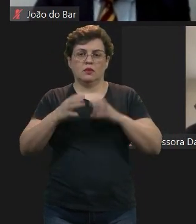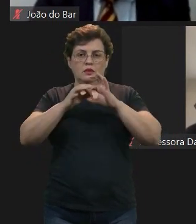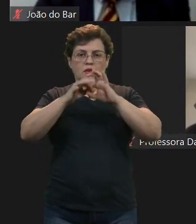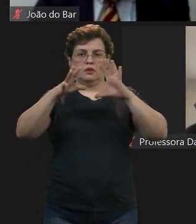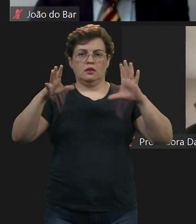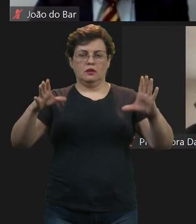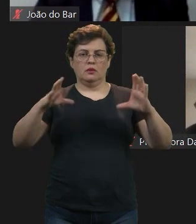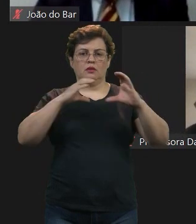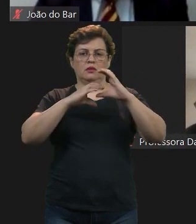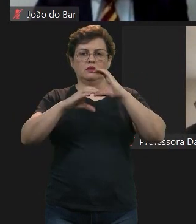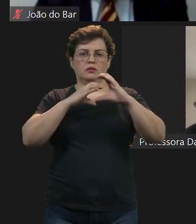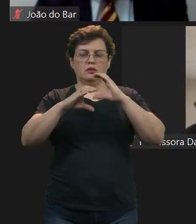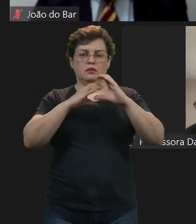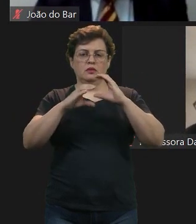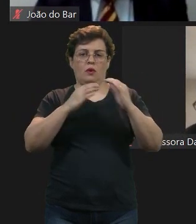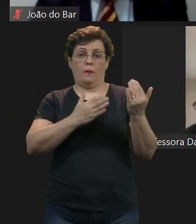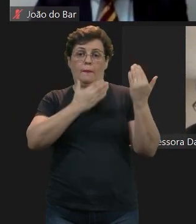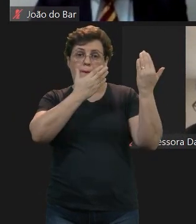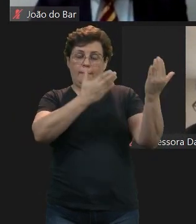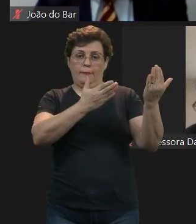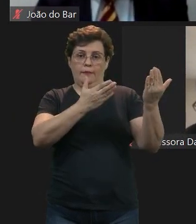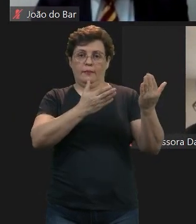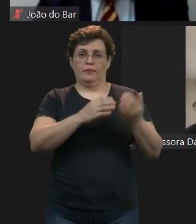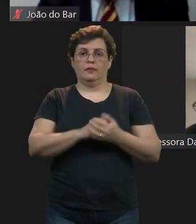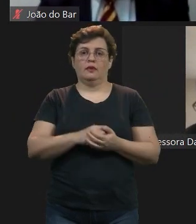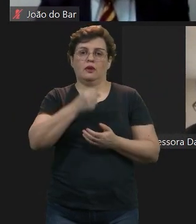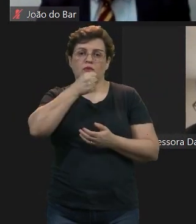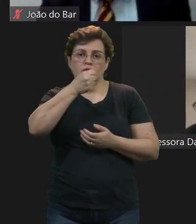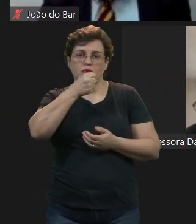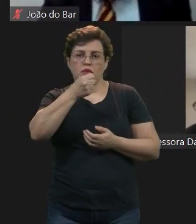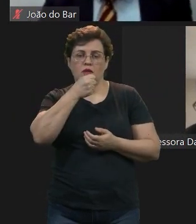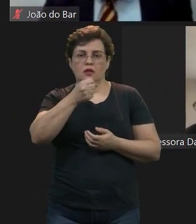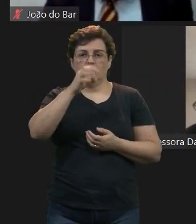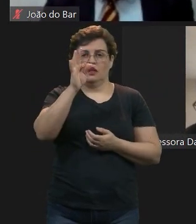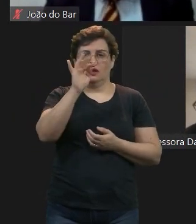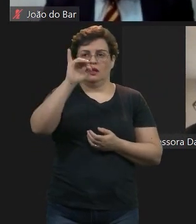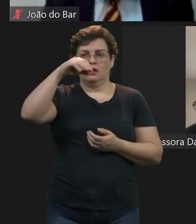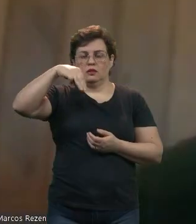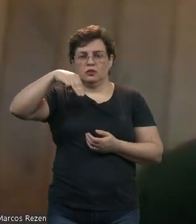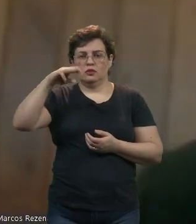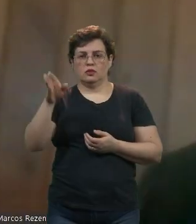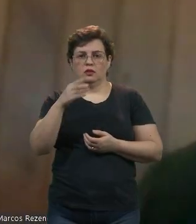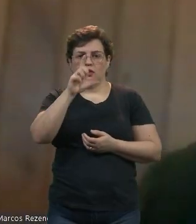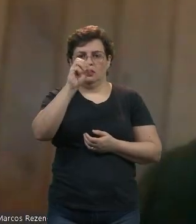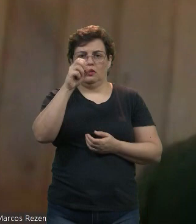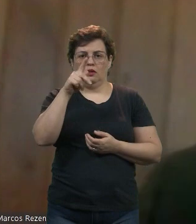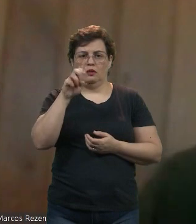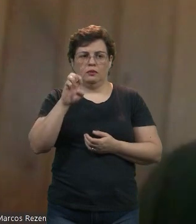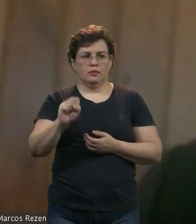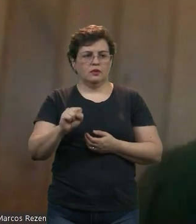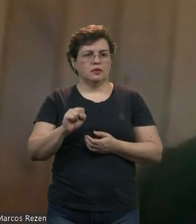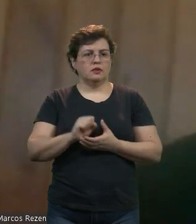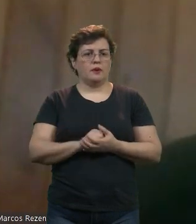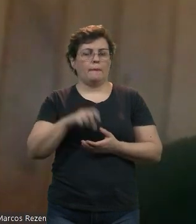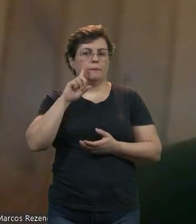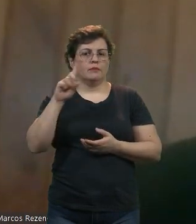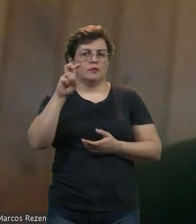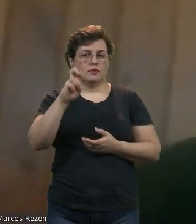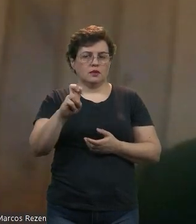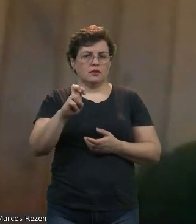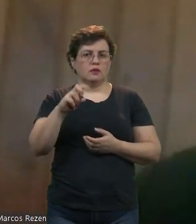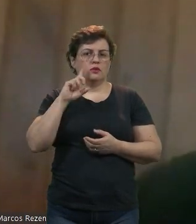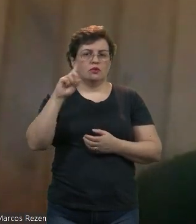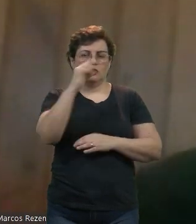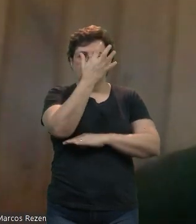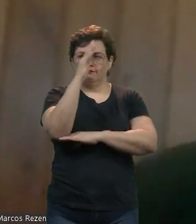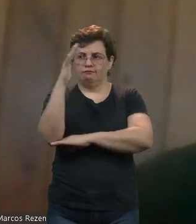em homenagem ao jornalista Tim Lopes. No dia 5, o Dia do Meio Ambiente. Nesse momento, eu consulto os